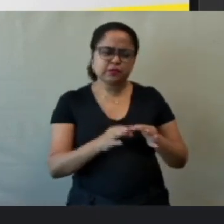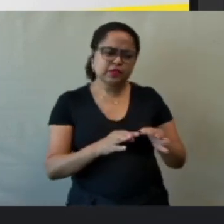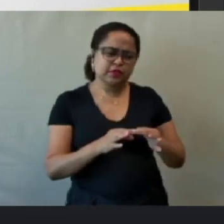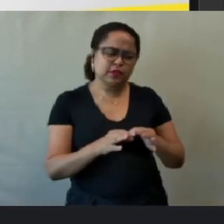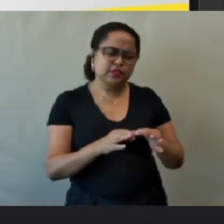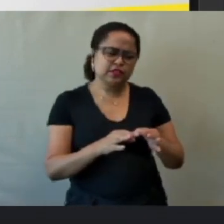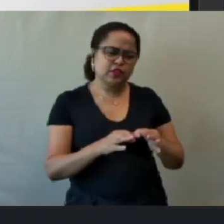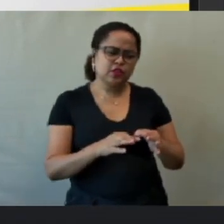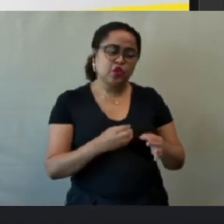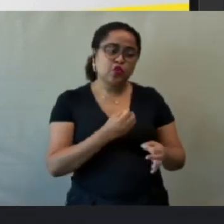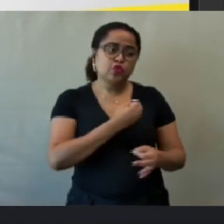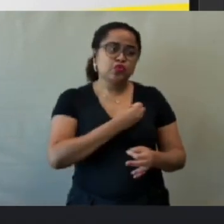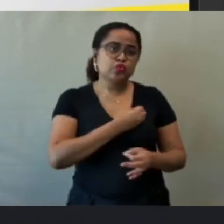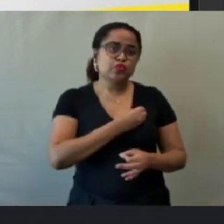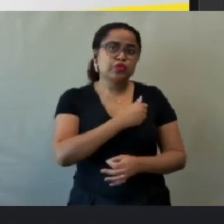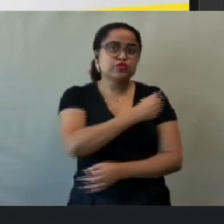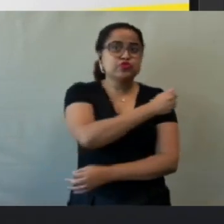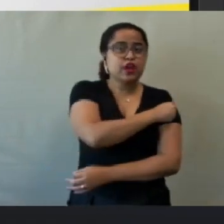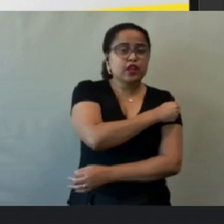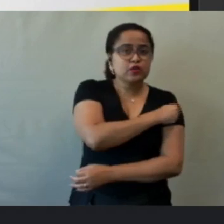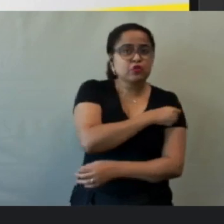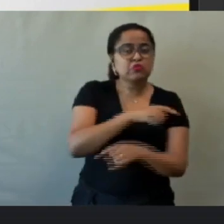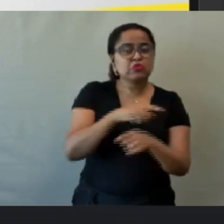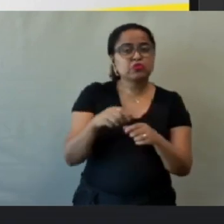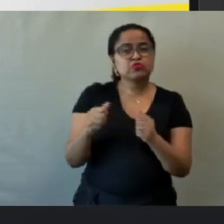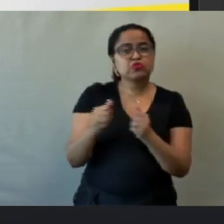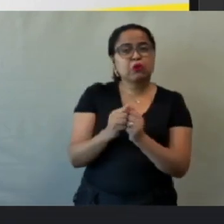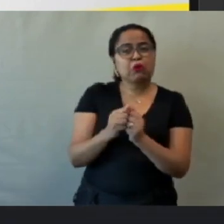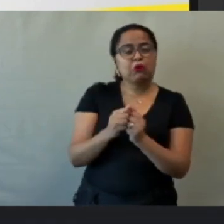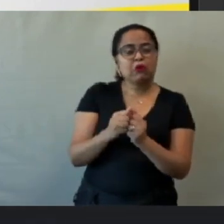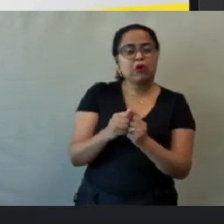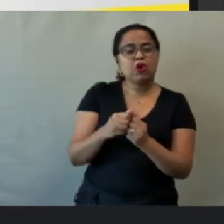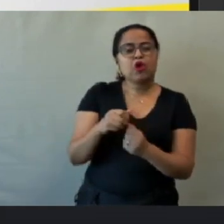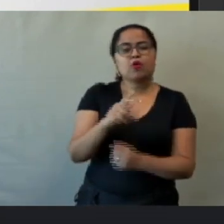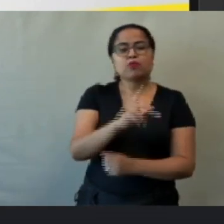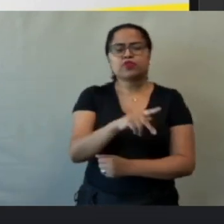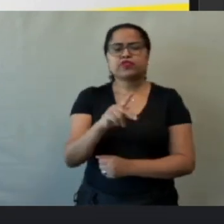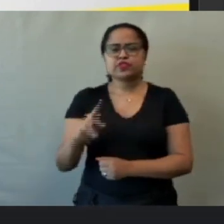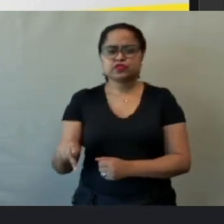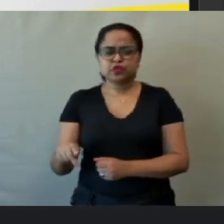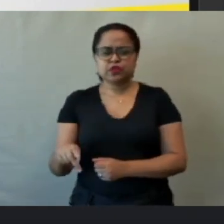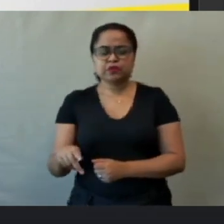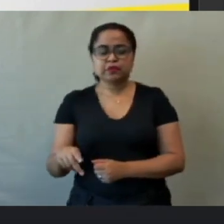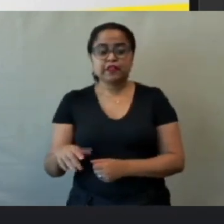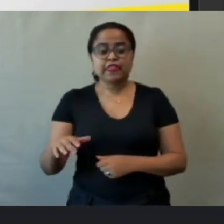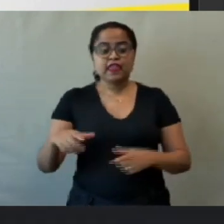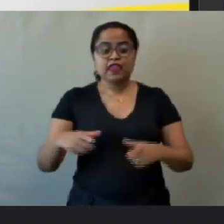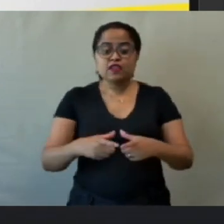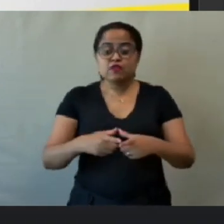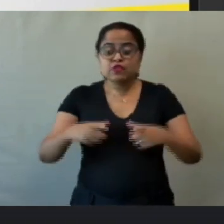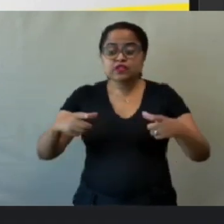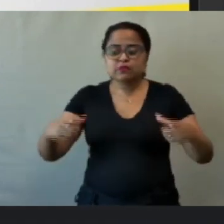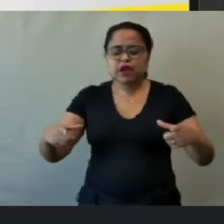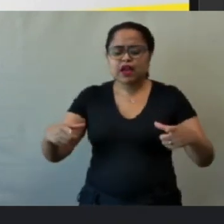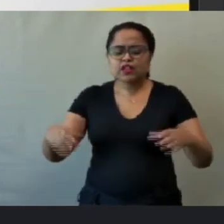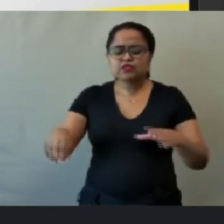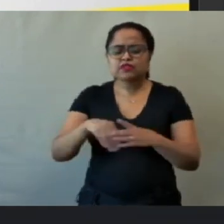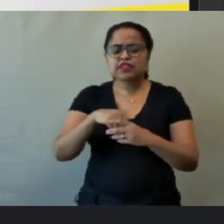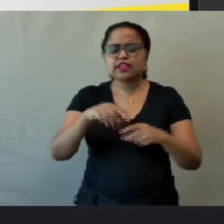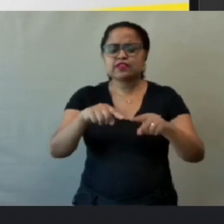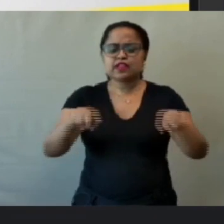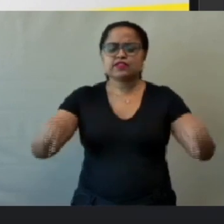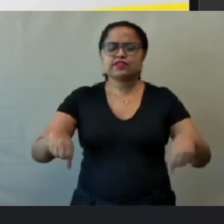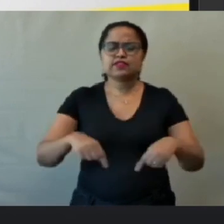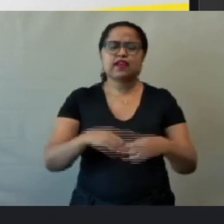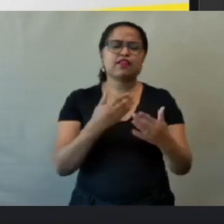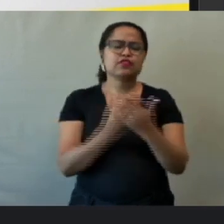alunos e professores, bem como o número de alunos e o tamanho e espaço físico da sala de aula. Hoje, a gente tem uma regulamentação no Conselho Municipal de